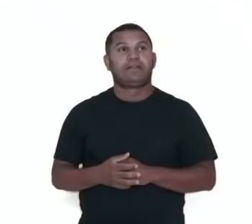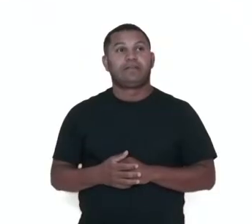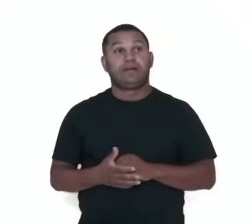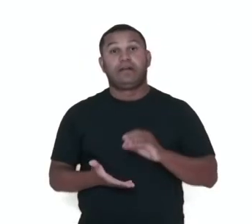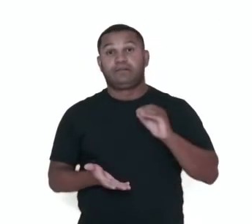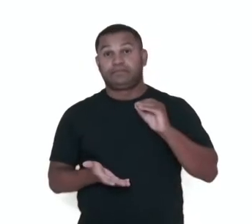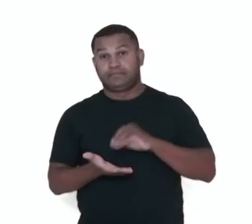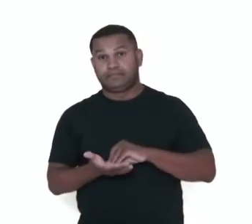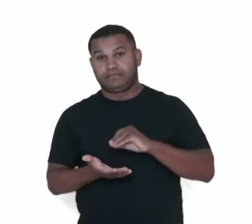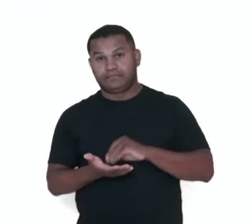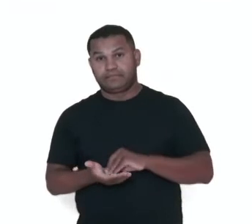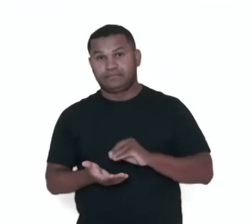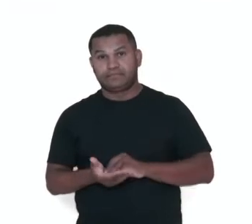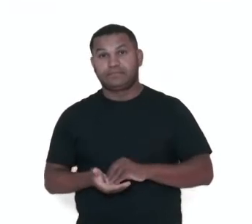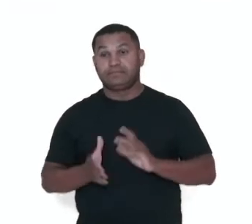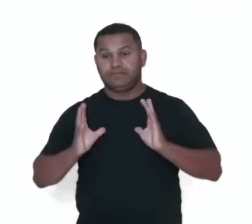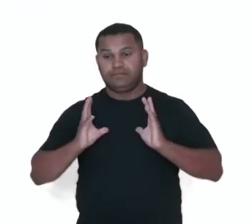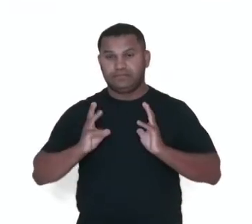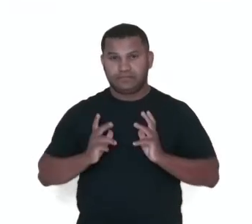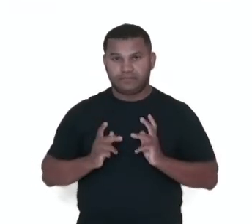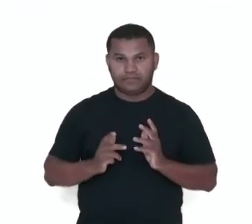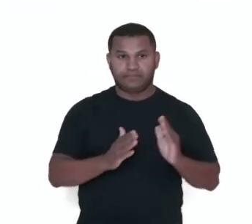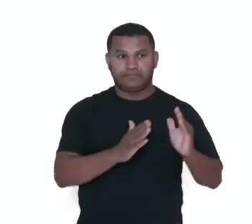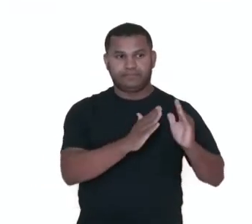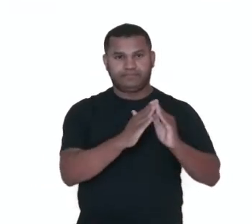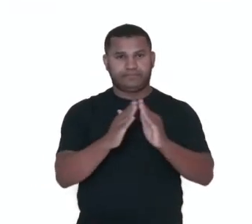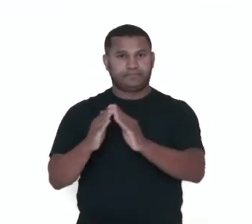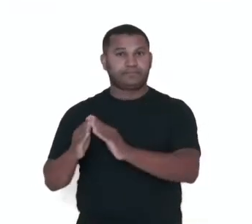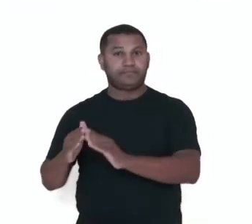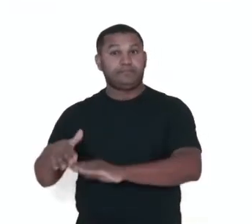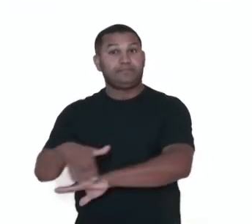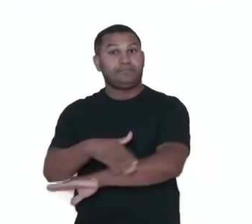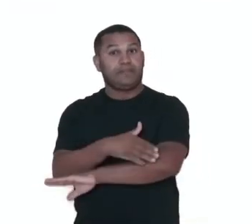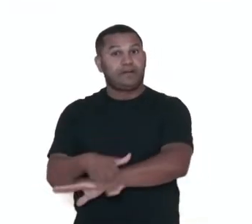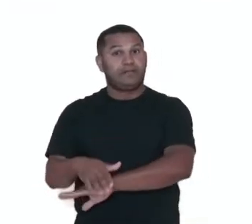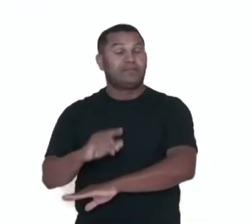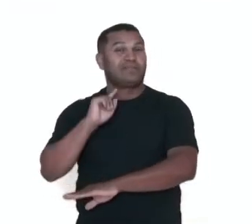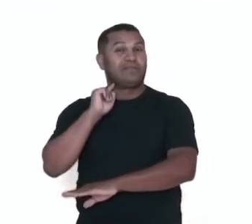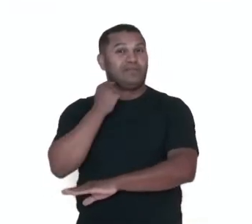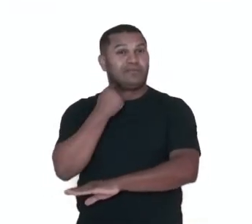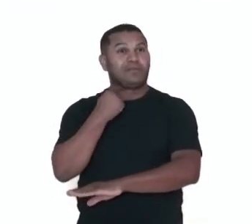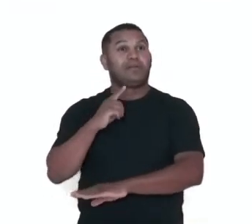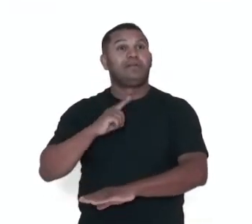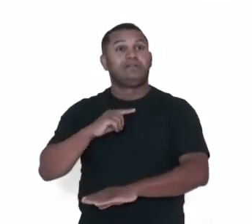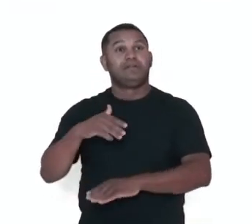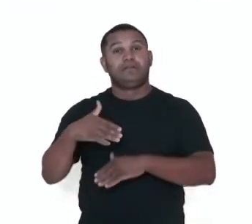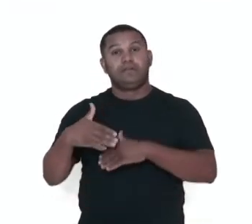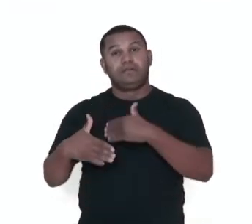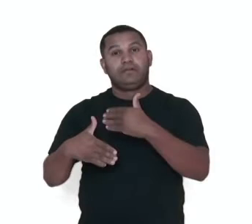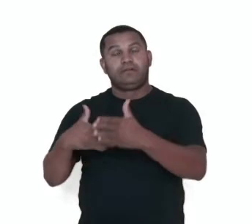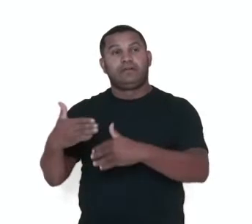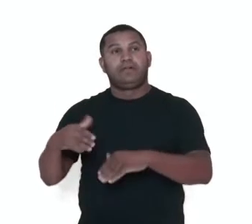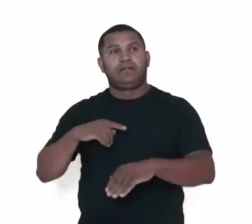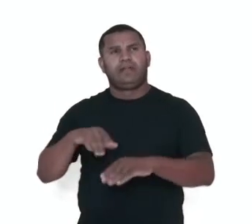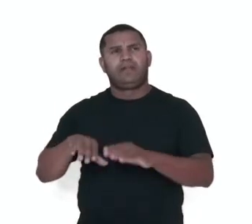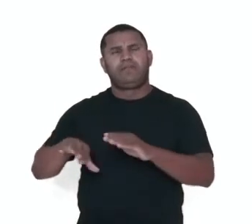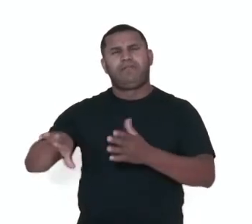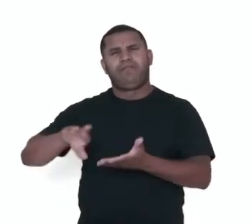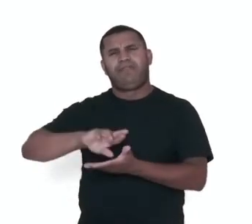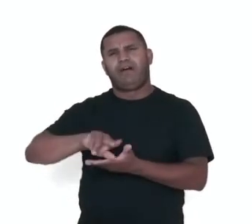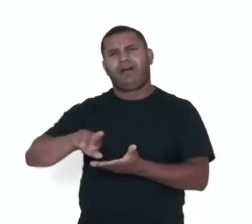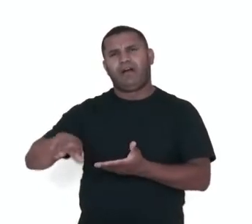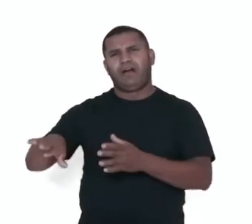A ausência de saneamento básico contribui para um elevado índice de ocorrência de doenças veiculadas